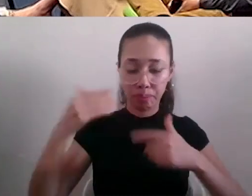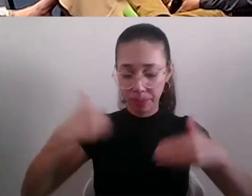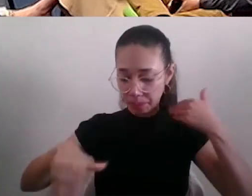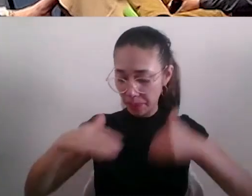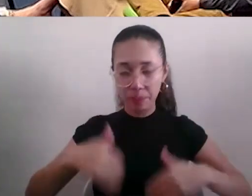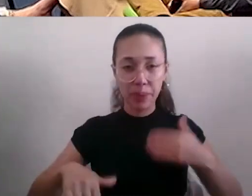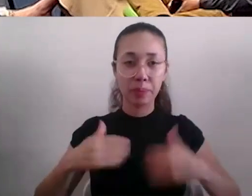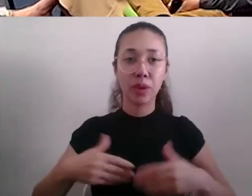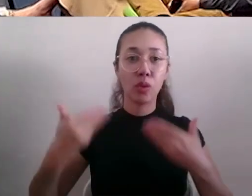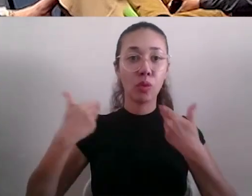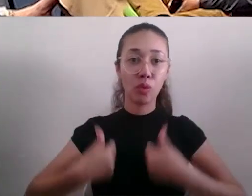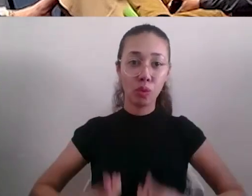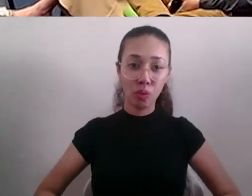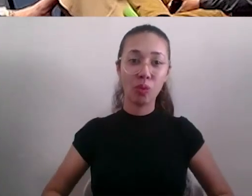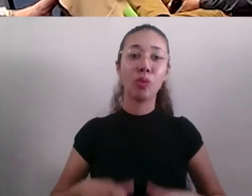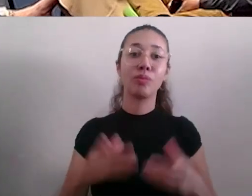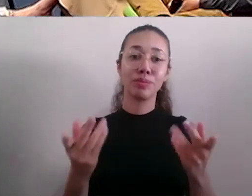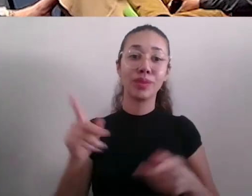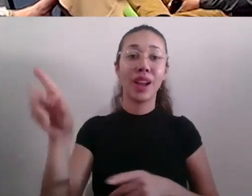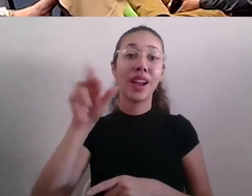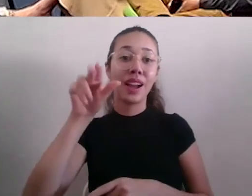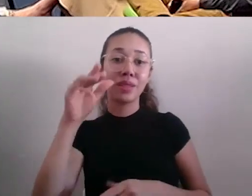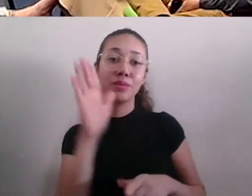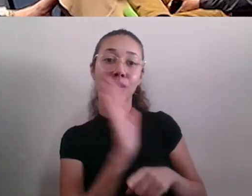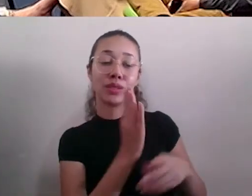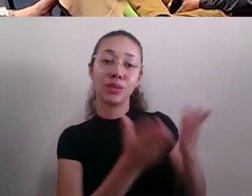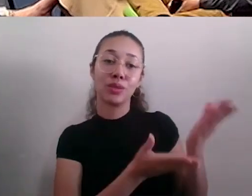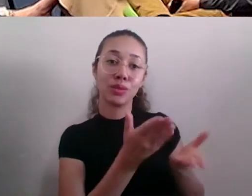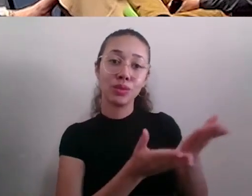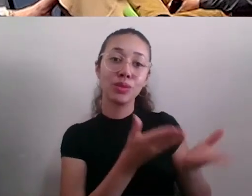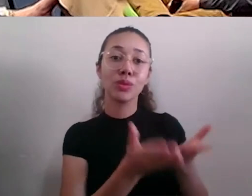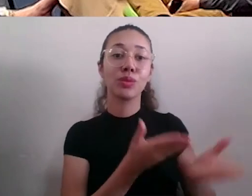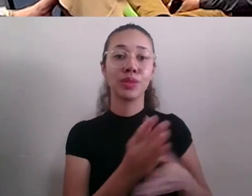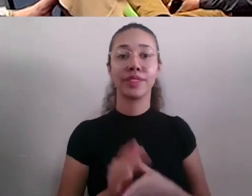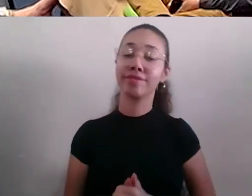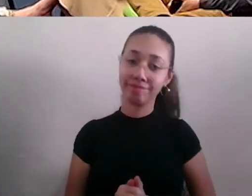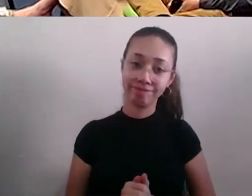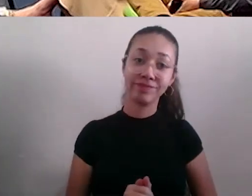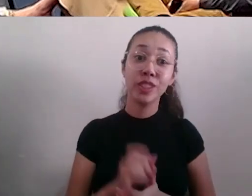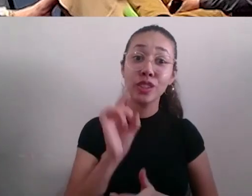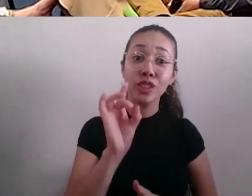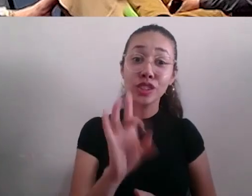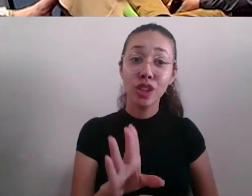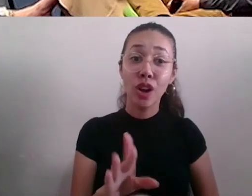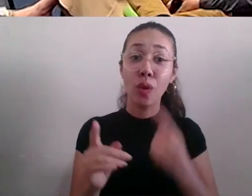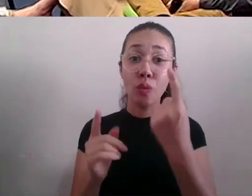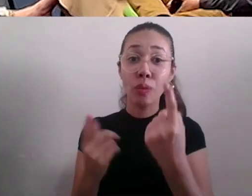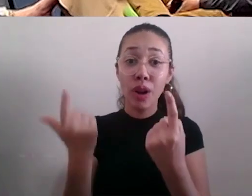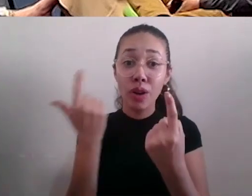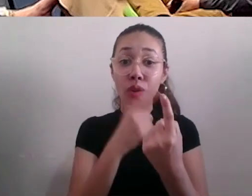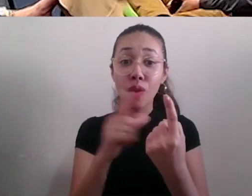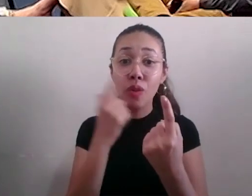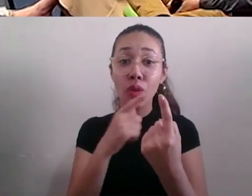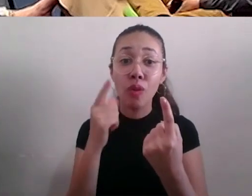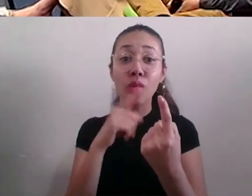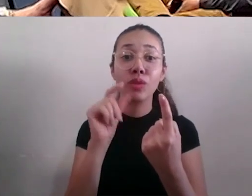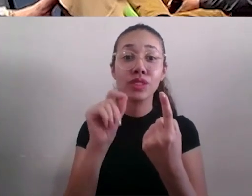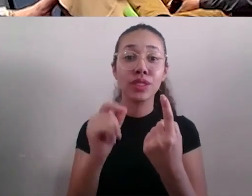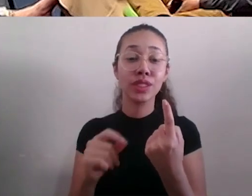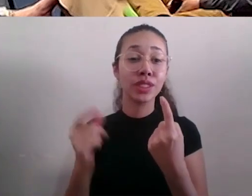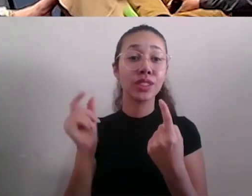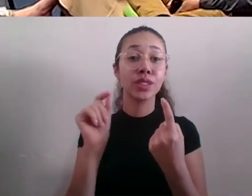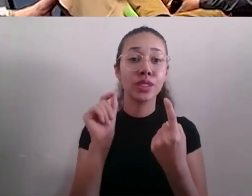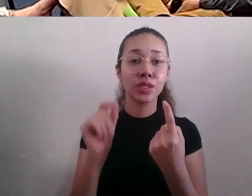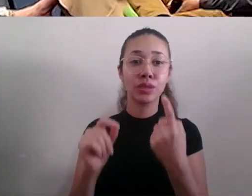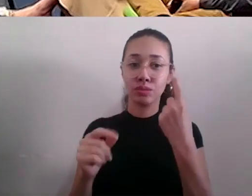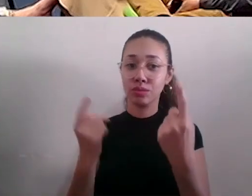Quem cuida dele é a irmã. A única pessoa que conseguiu continuar e ter uma vida, enfim, ter uma